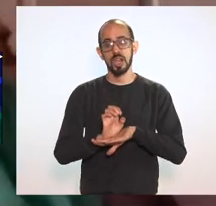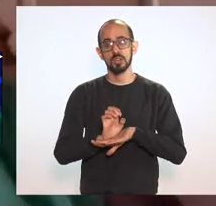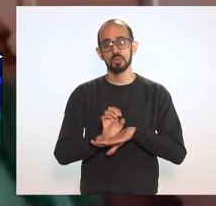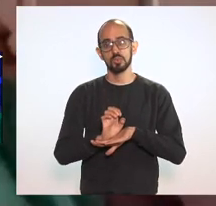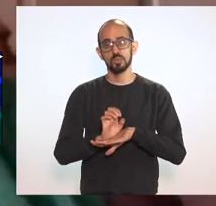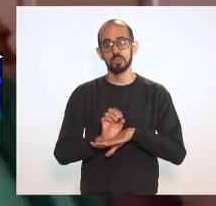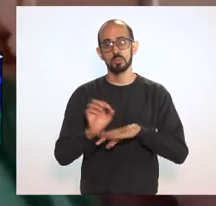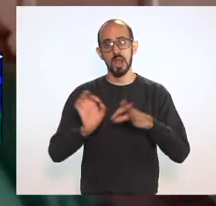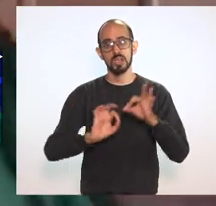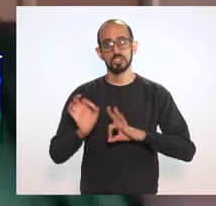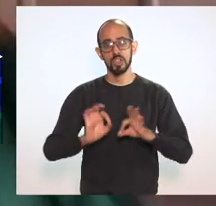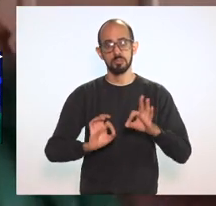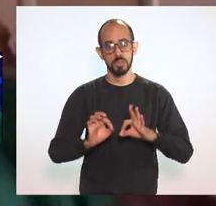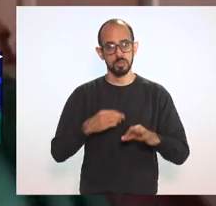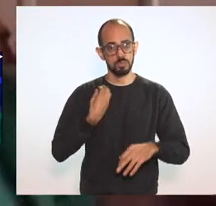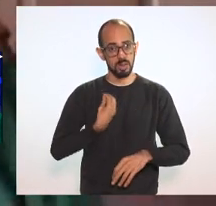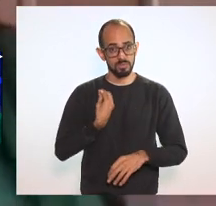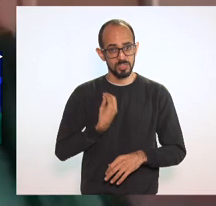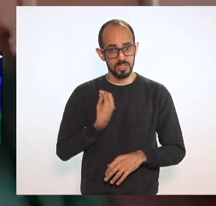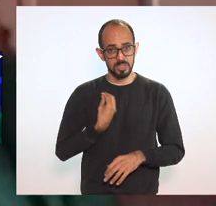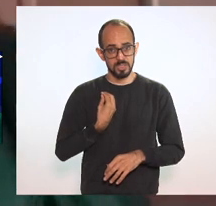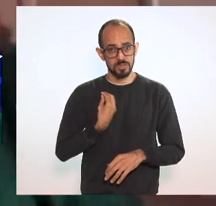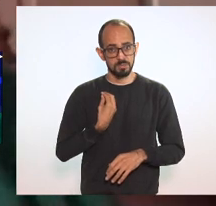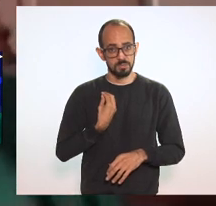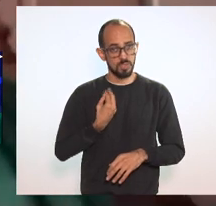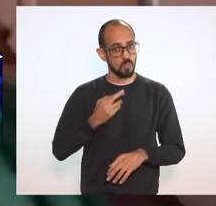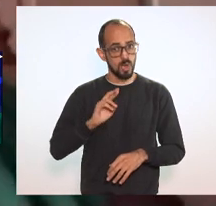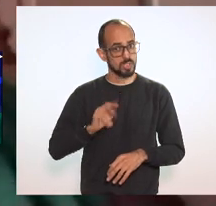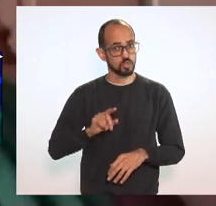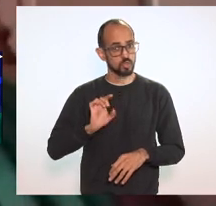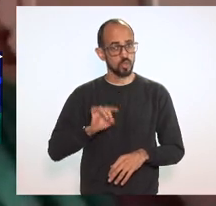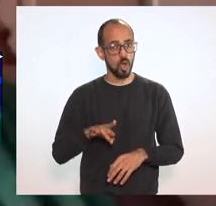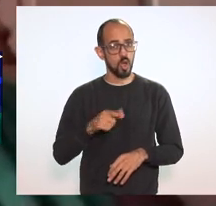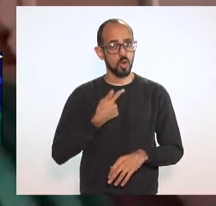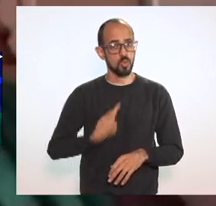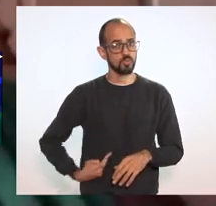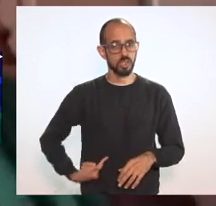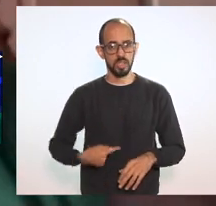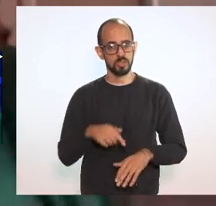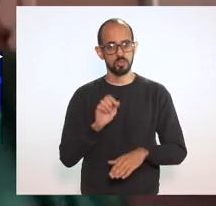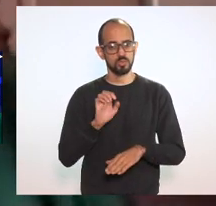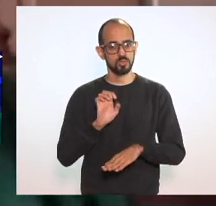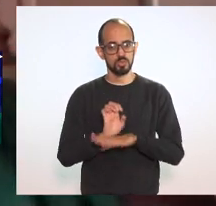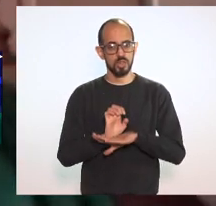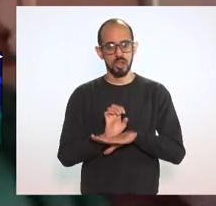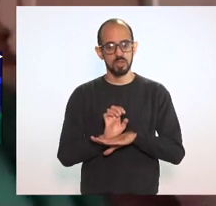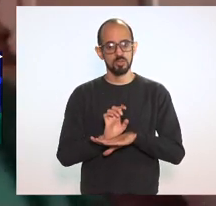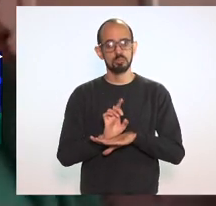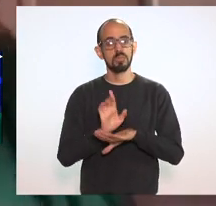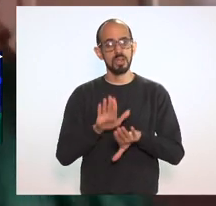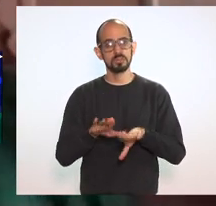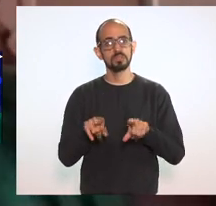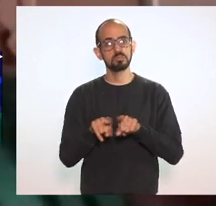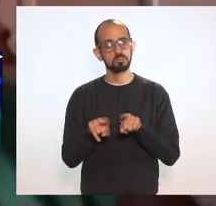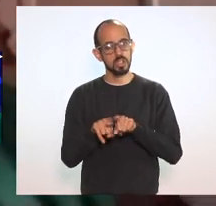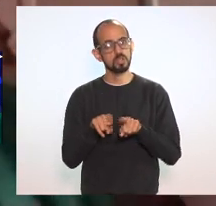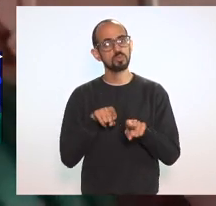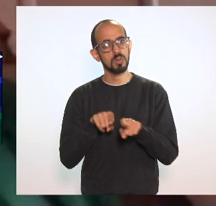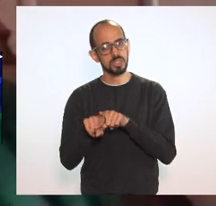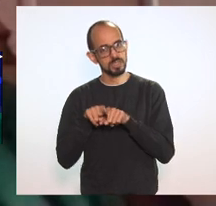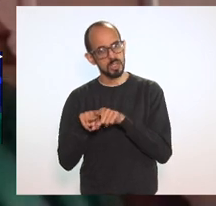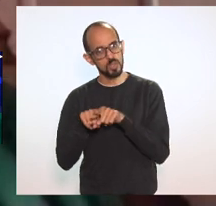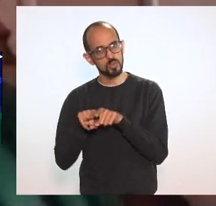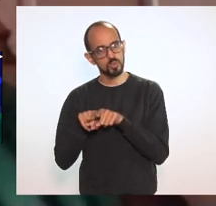é quem não sabe Governo do Estado mas os seus aliados dessa casa nós vamos responder mas